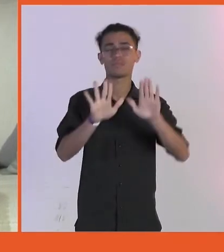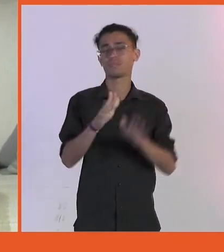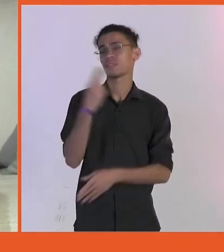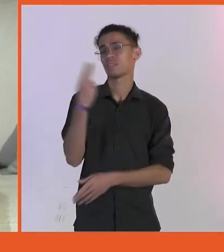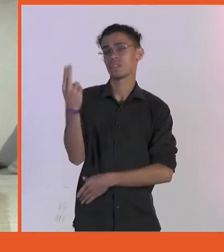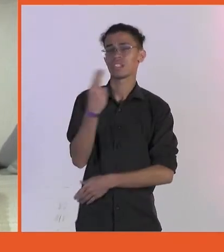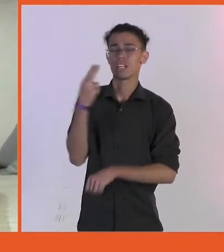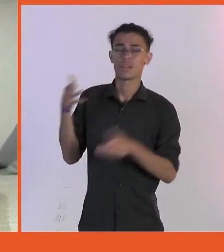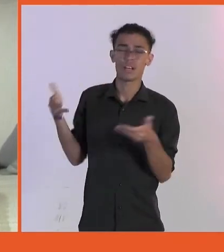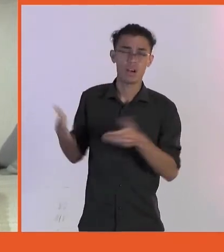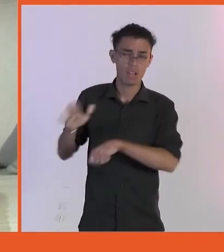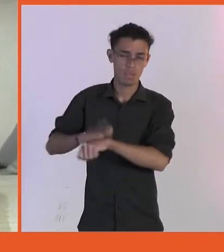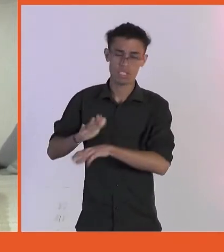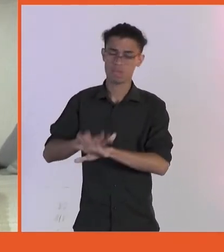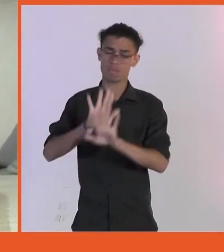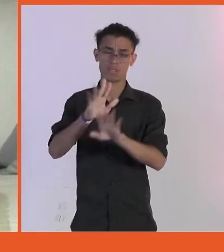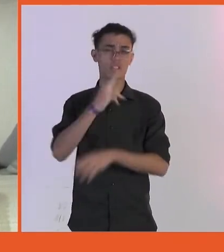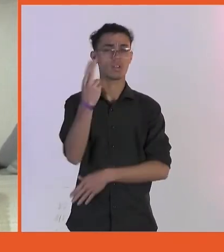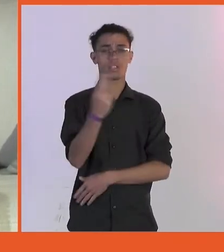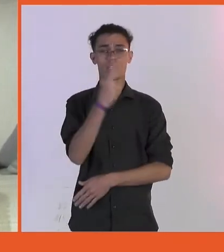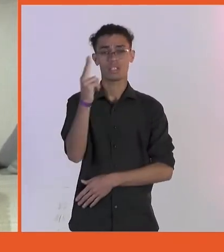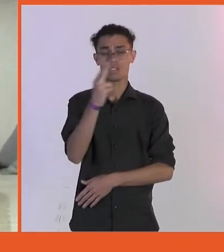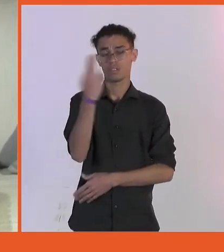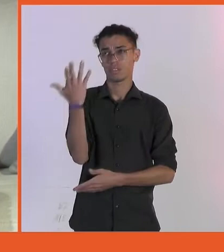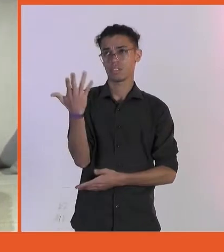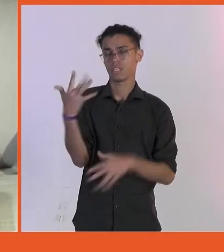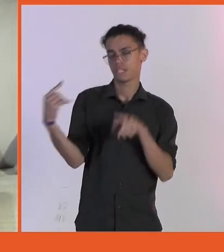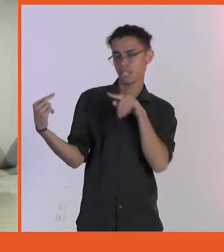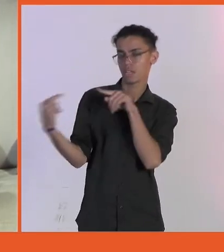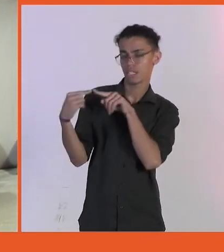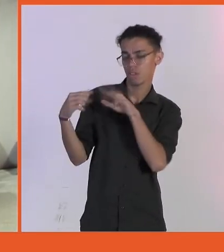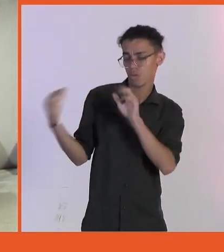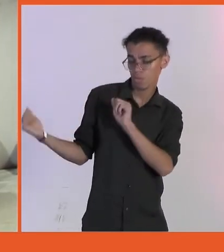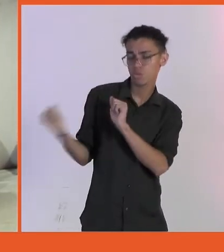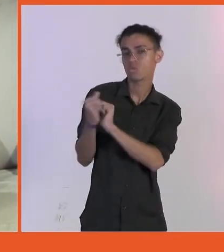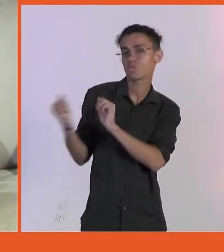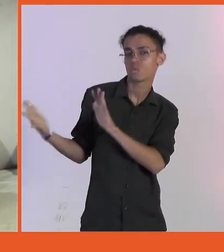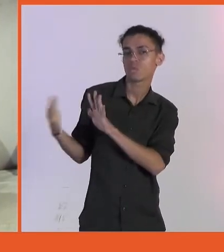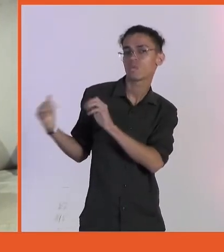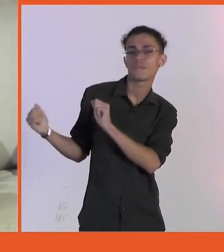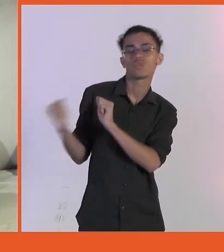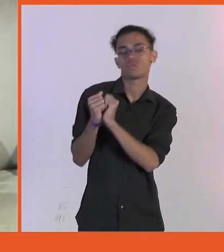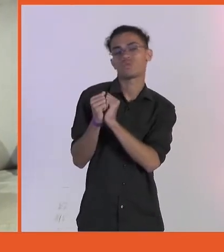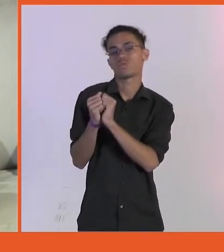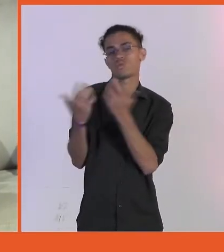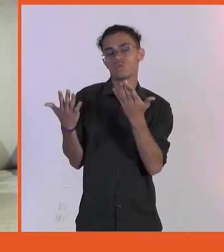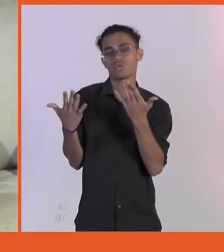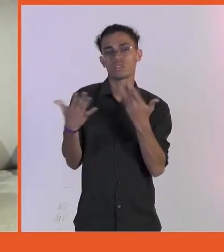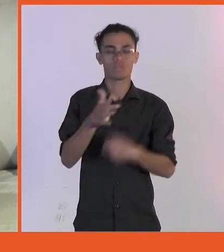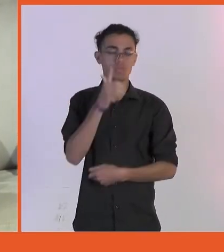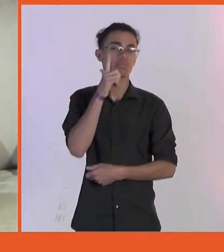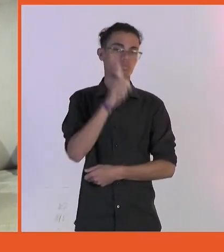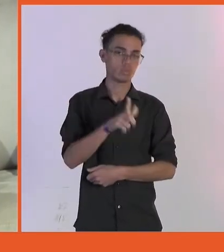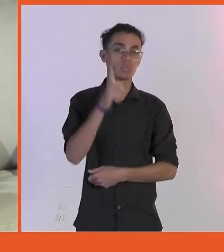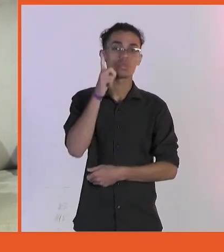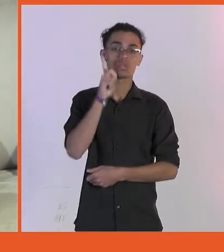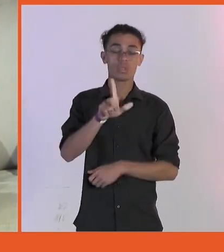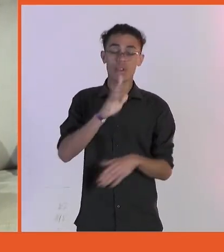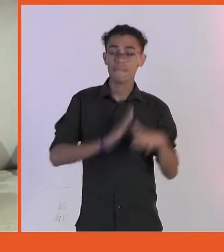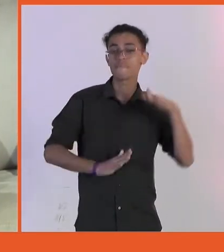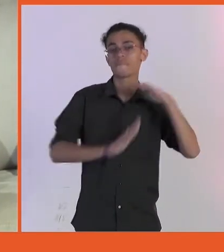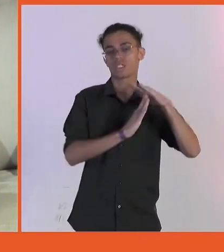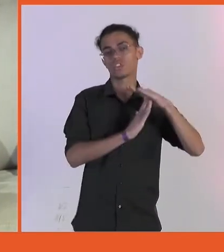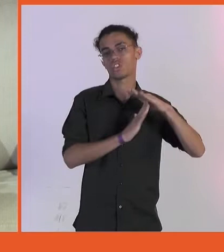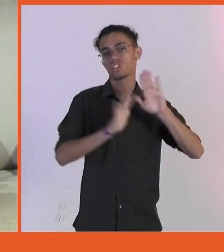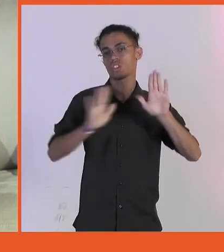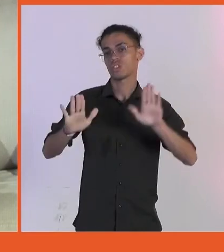fazer agora. E todo mundo, foi muito o que você falou, mano, tamo junto, vamos junto nessa. Eu acho que a gente conseguiu colocar um limite. E eu sempre gosto